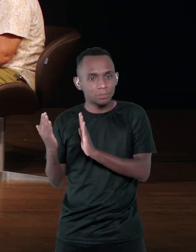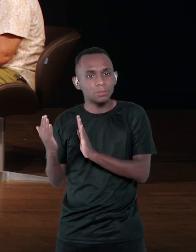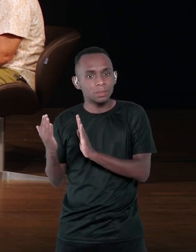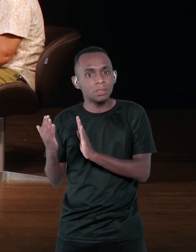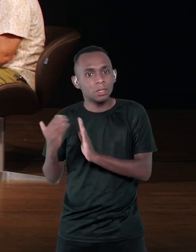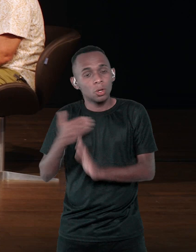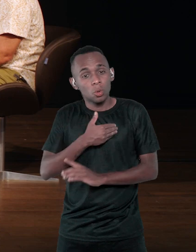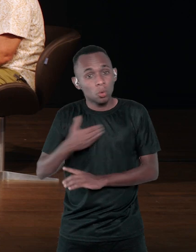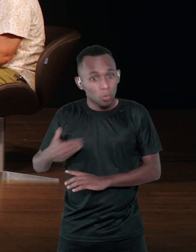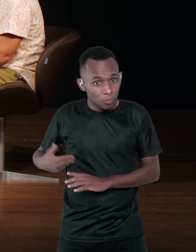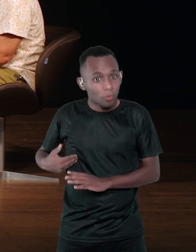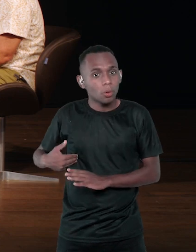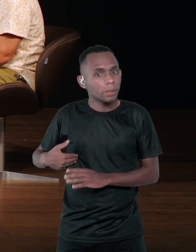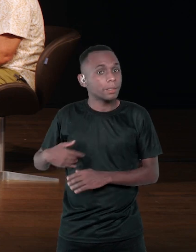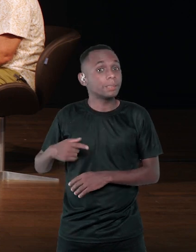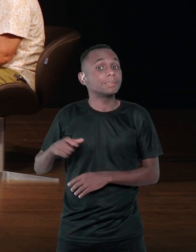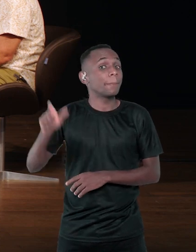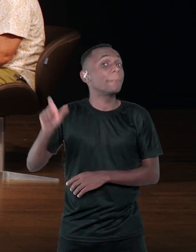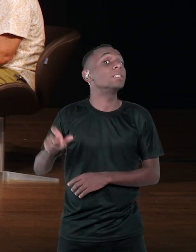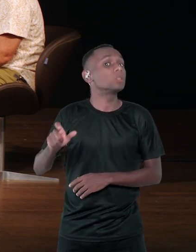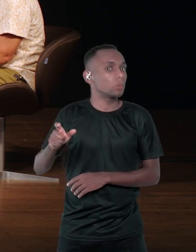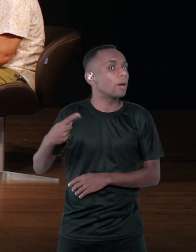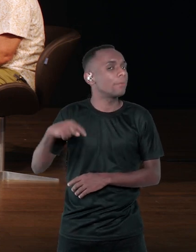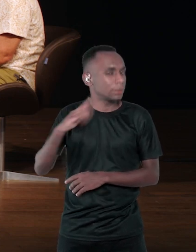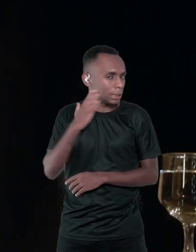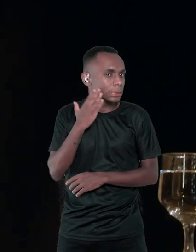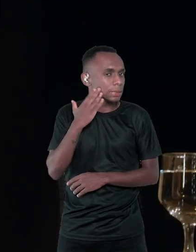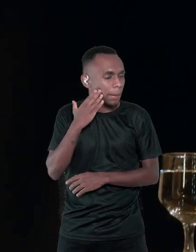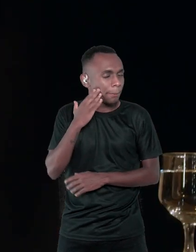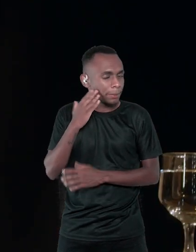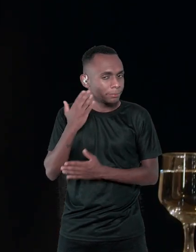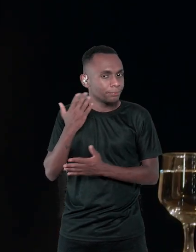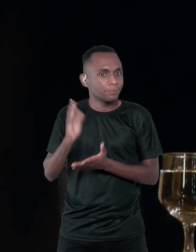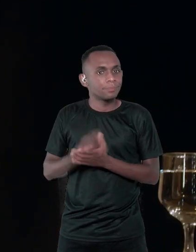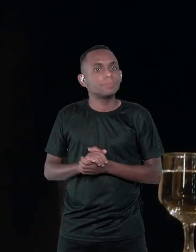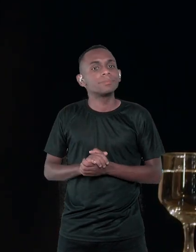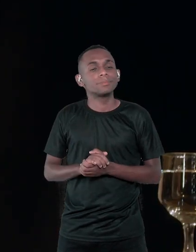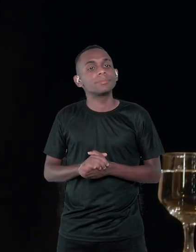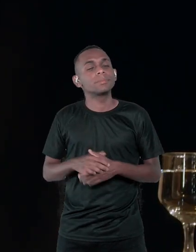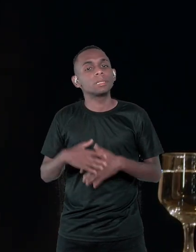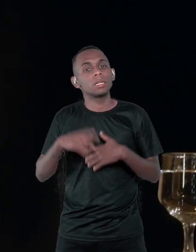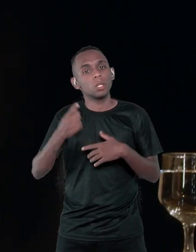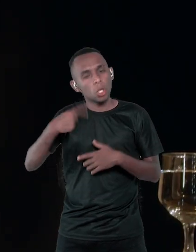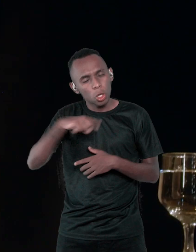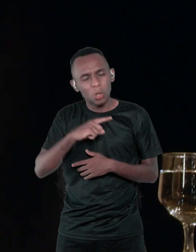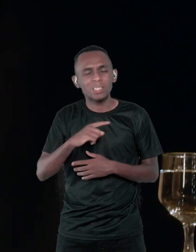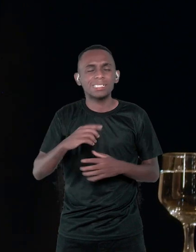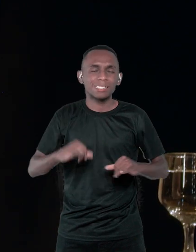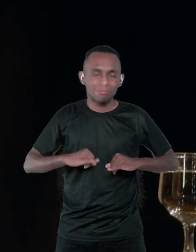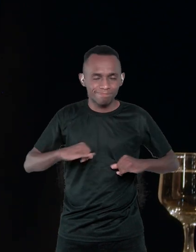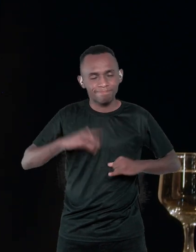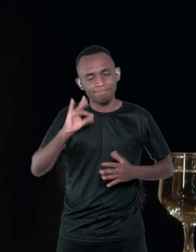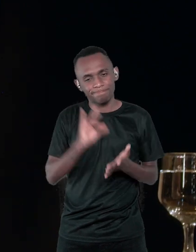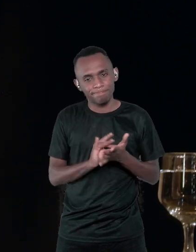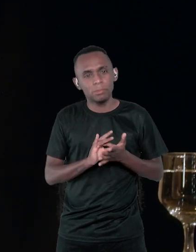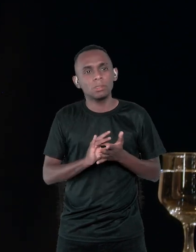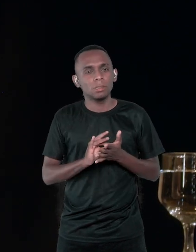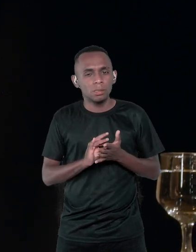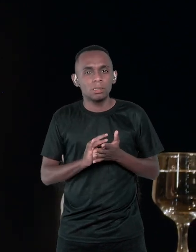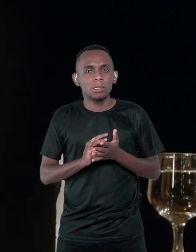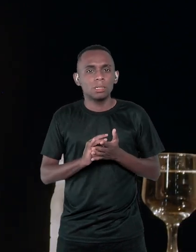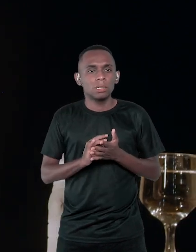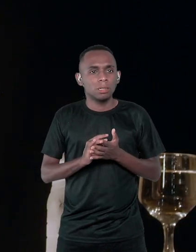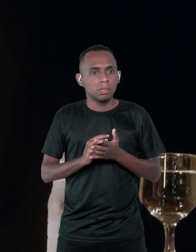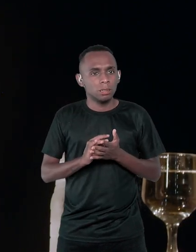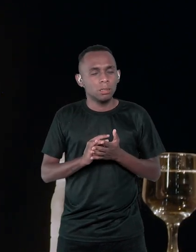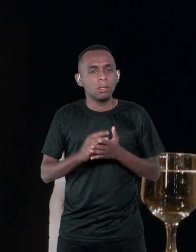no governo desta pessoa, que passou, é que sabe o que nós vivemos. desde